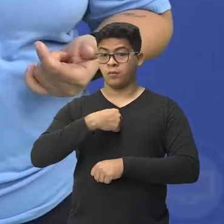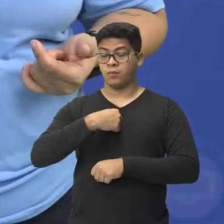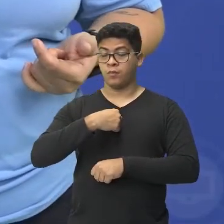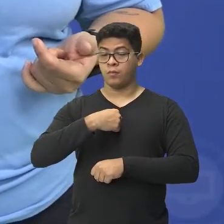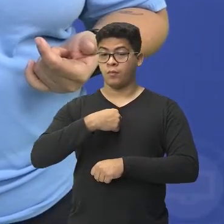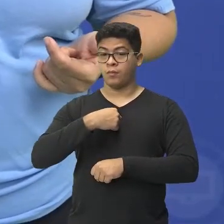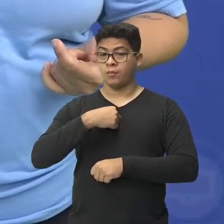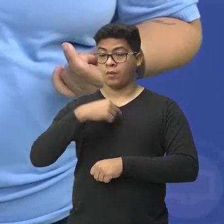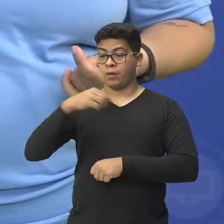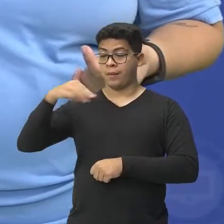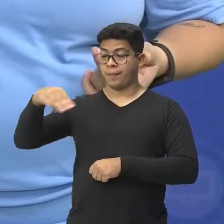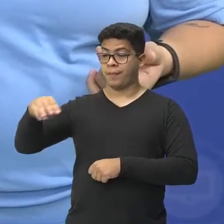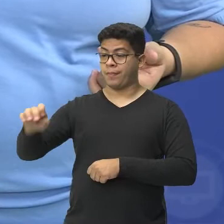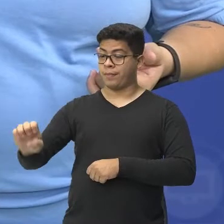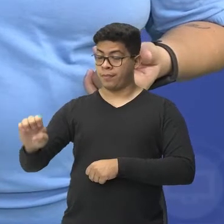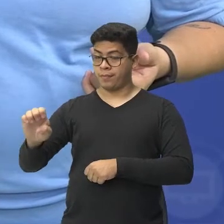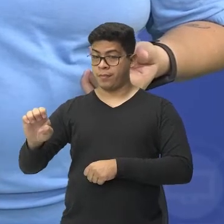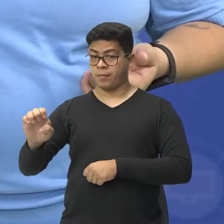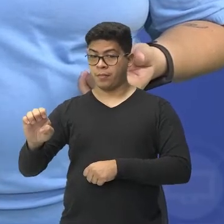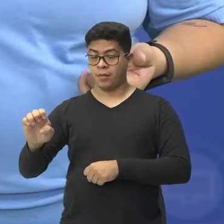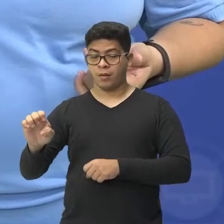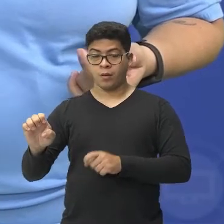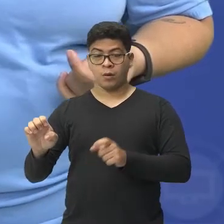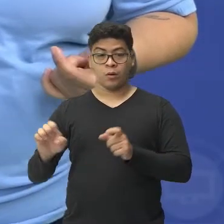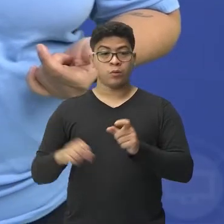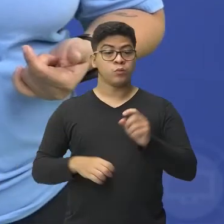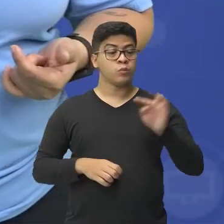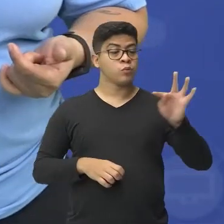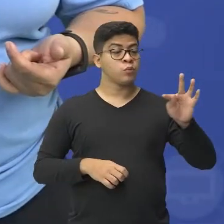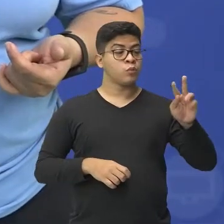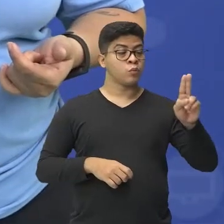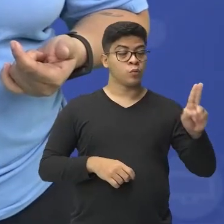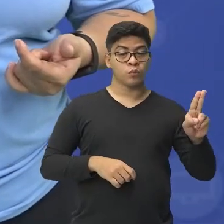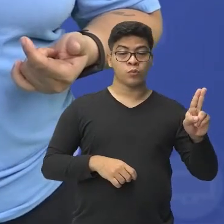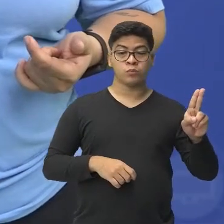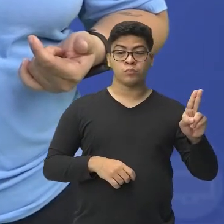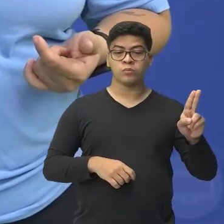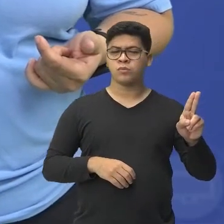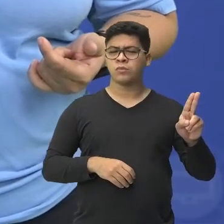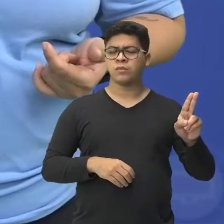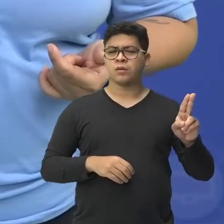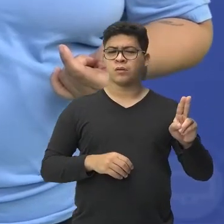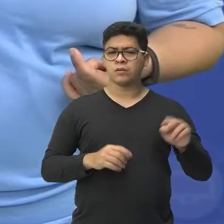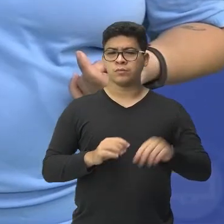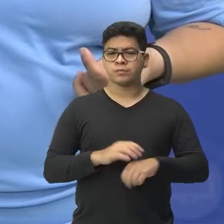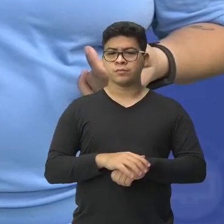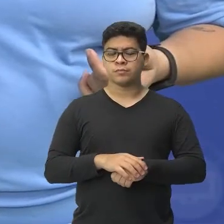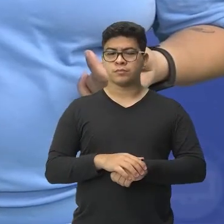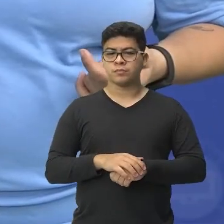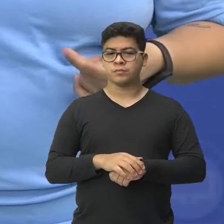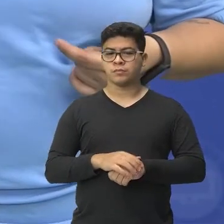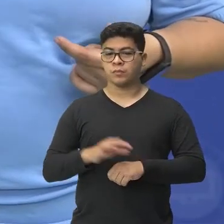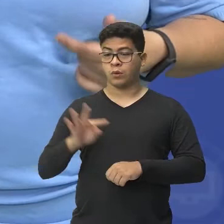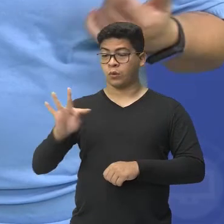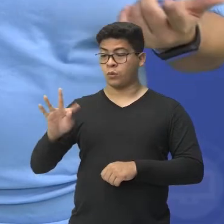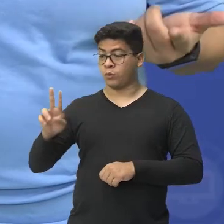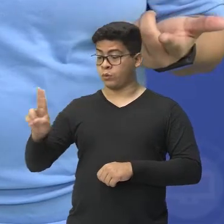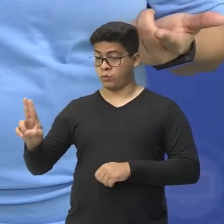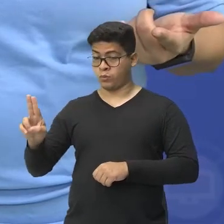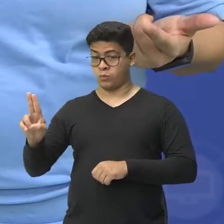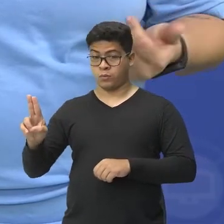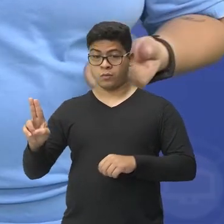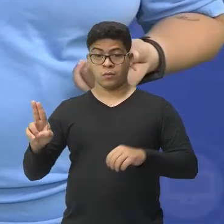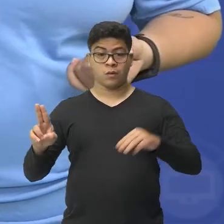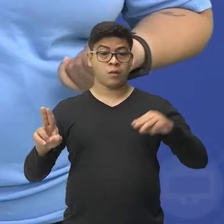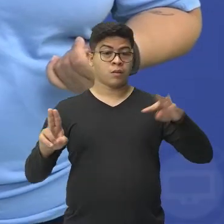Para tu, o pronome complemento é te. Para eleia ou usted, o pronome complemento é lo ou